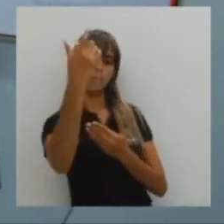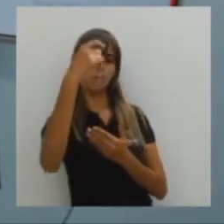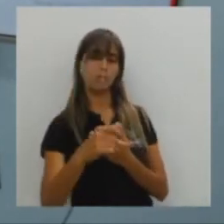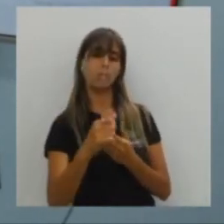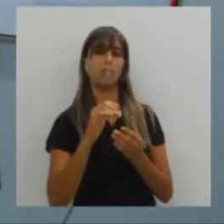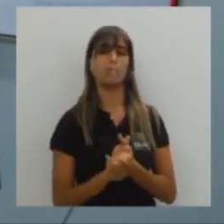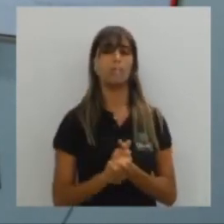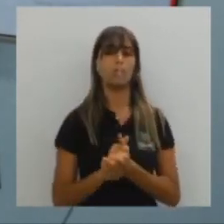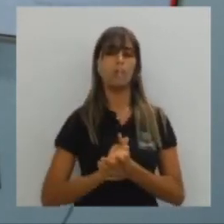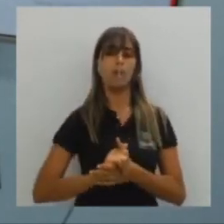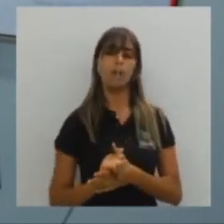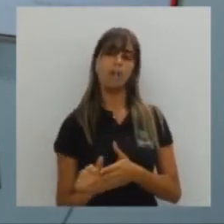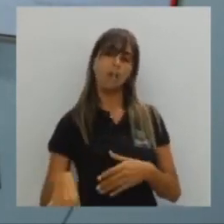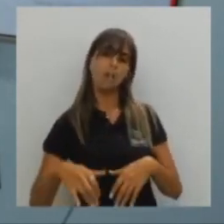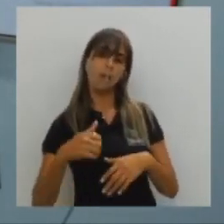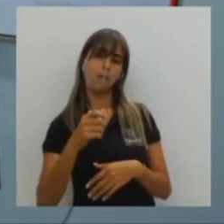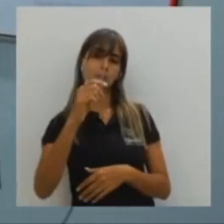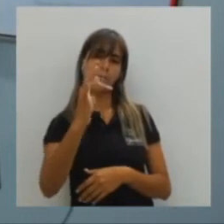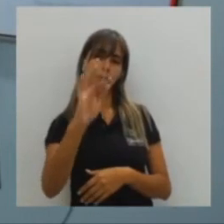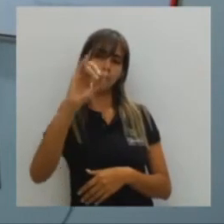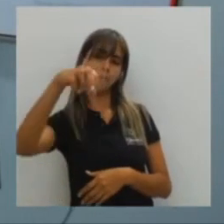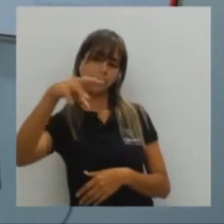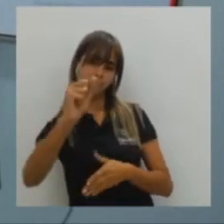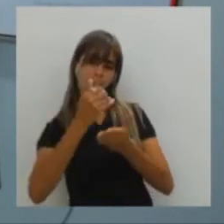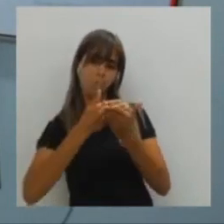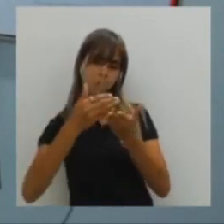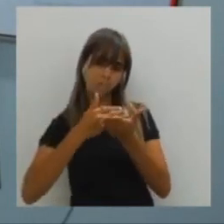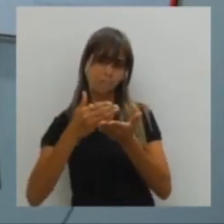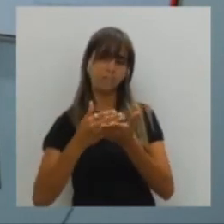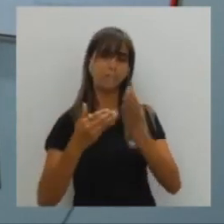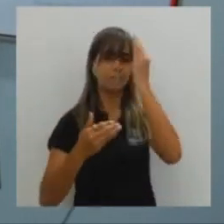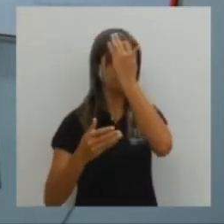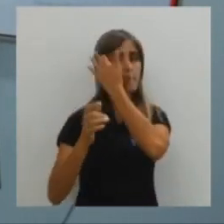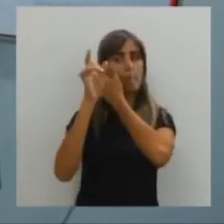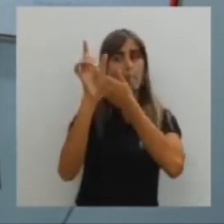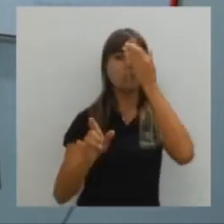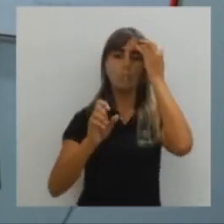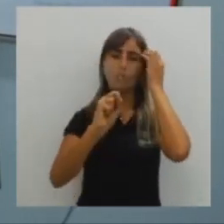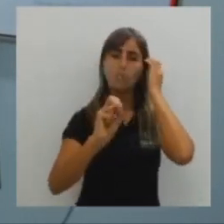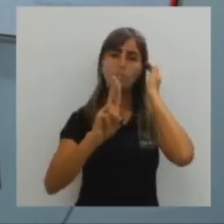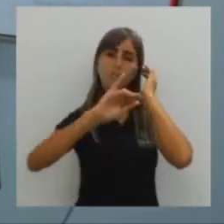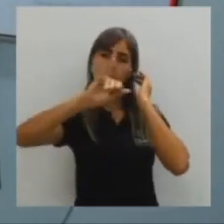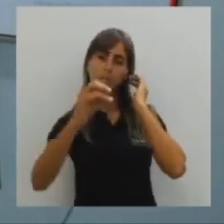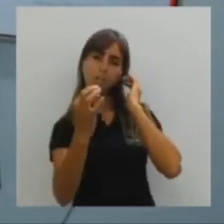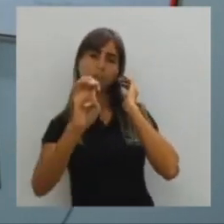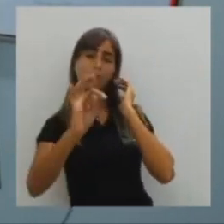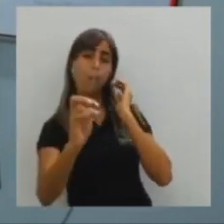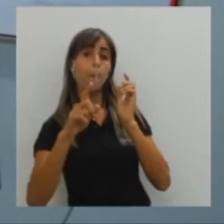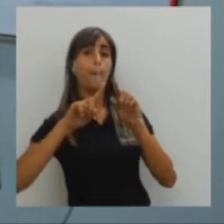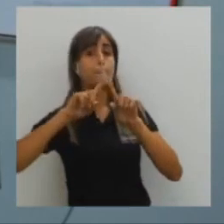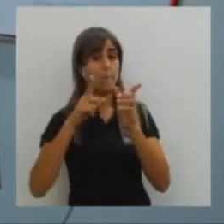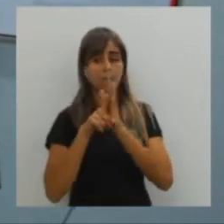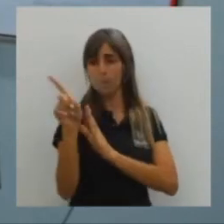no modo afirmativo eu começava com o sujeito, no modo negativo eu também começava com o sujeito, só que na pergunta eu